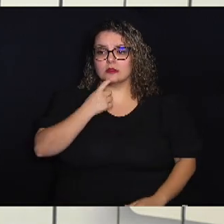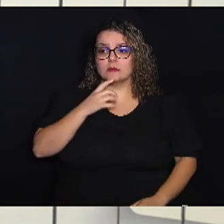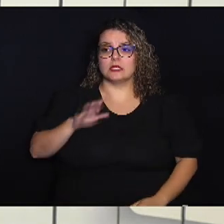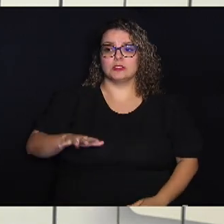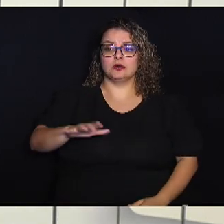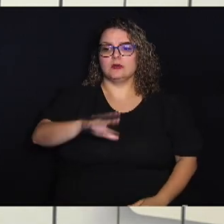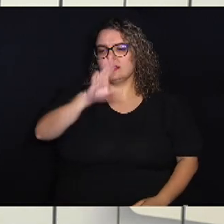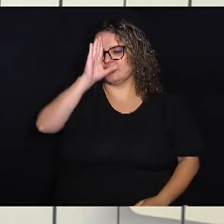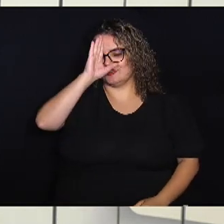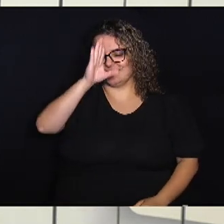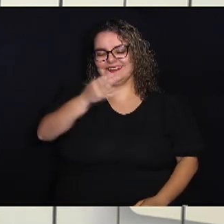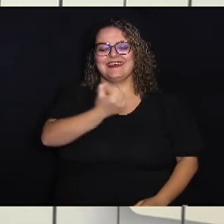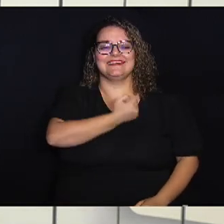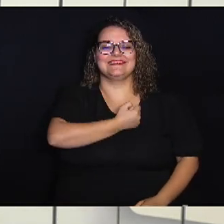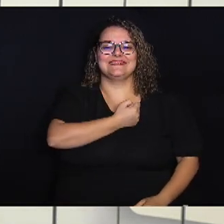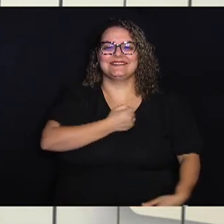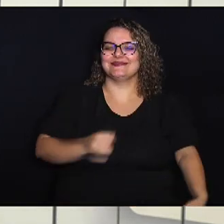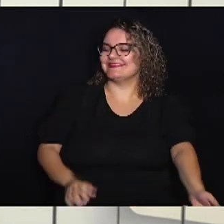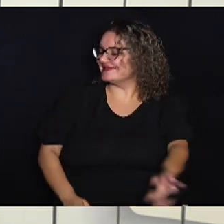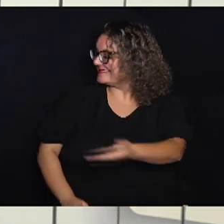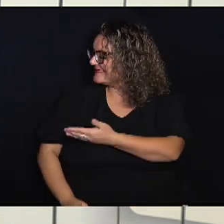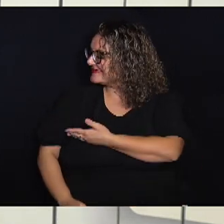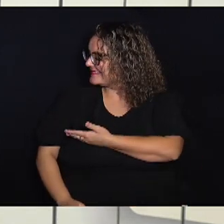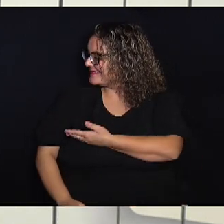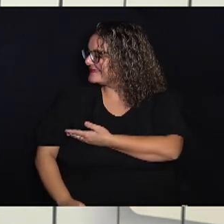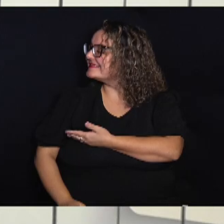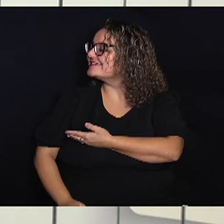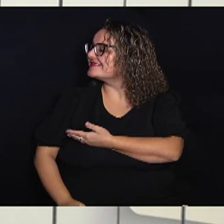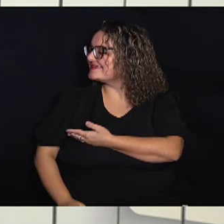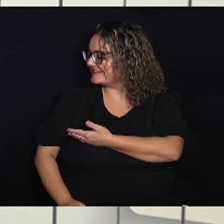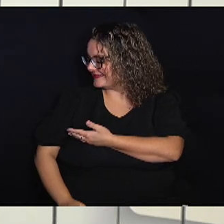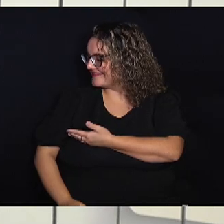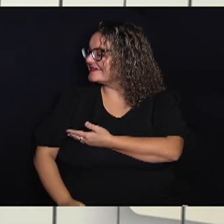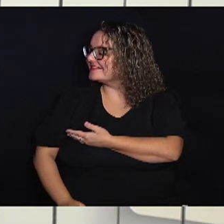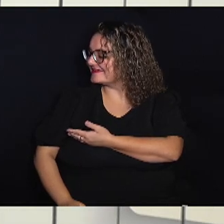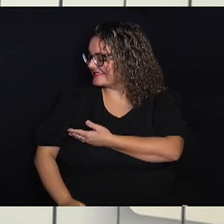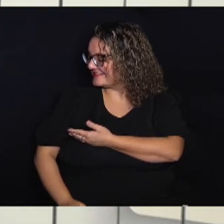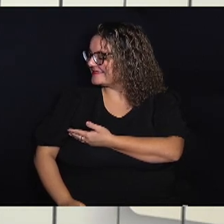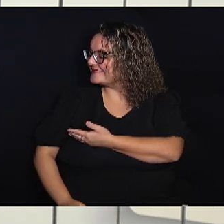Campinas e região, pode ir direto no número